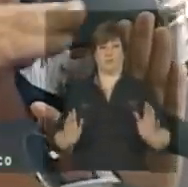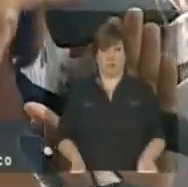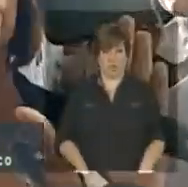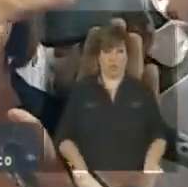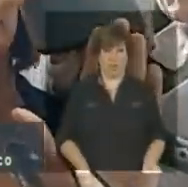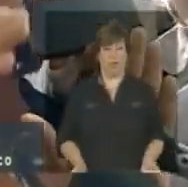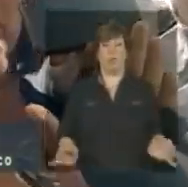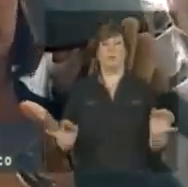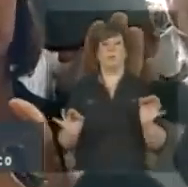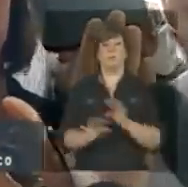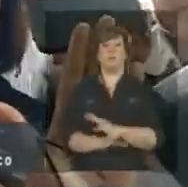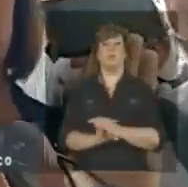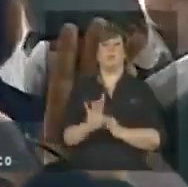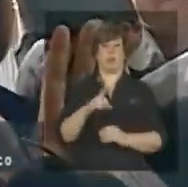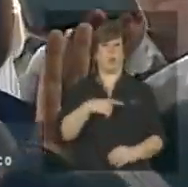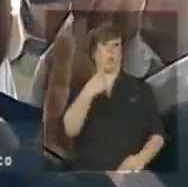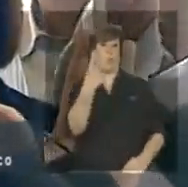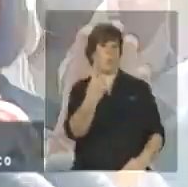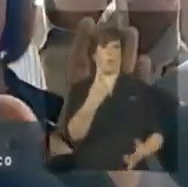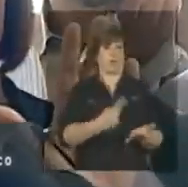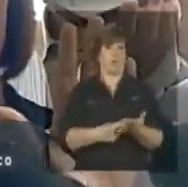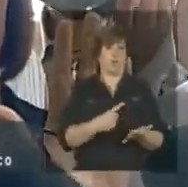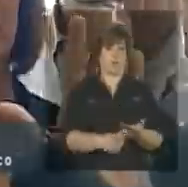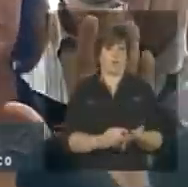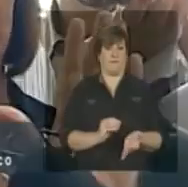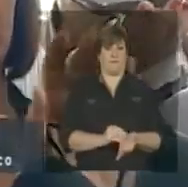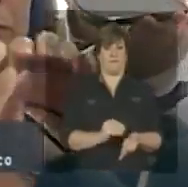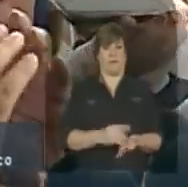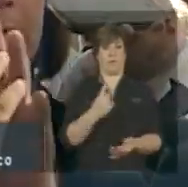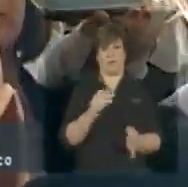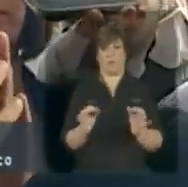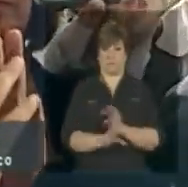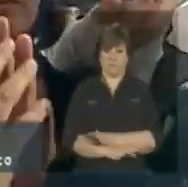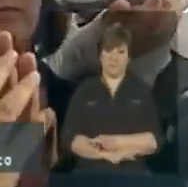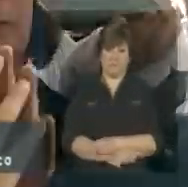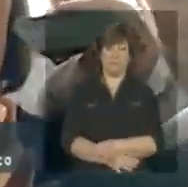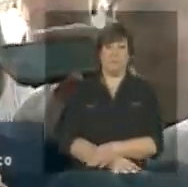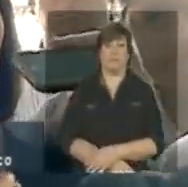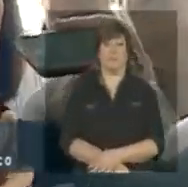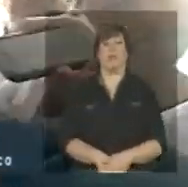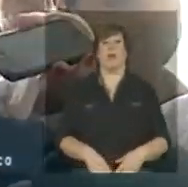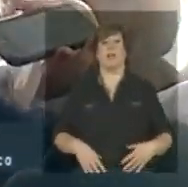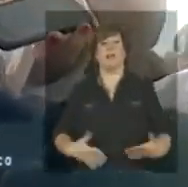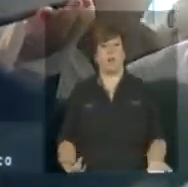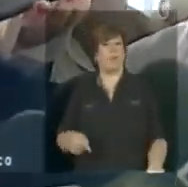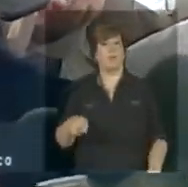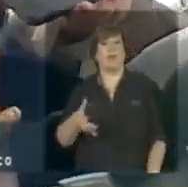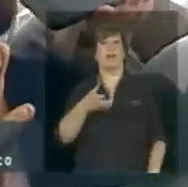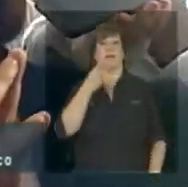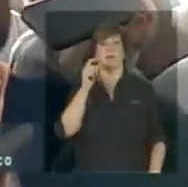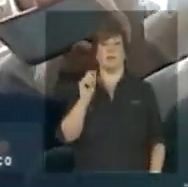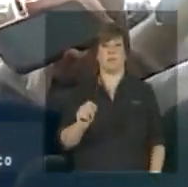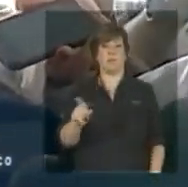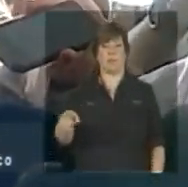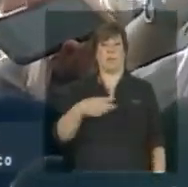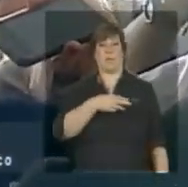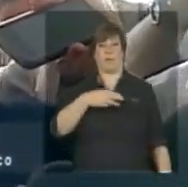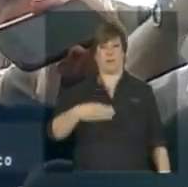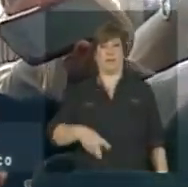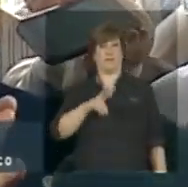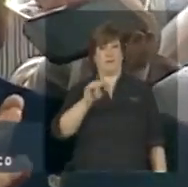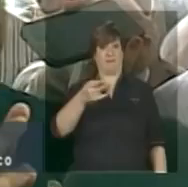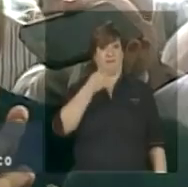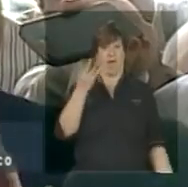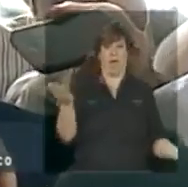Está concluindo, só tem um acordo para ser fechado, só falta um. Isso significa que o ministro vai